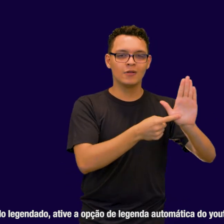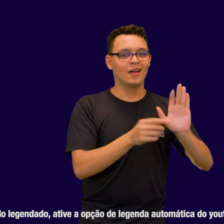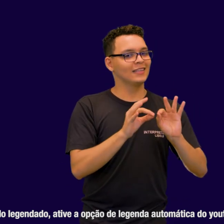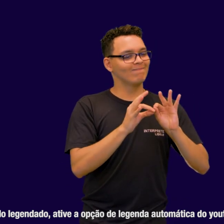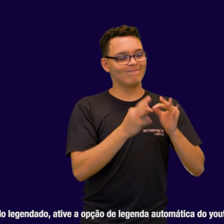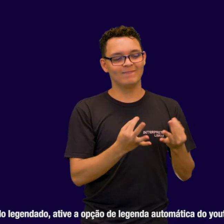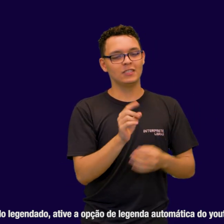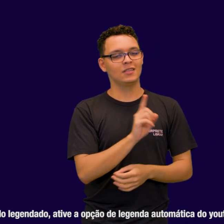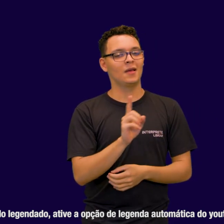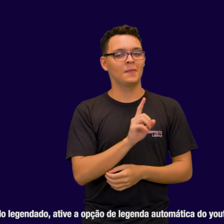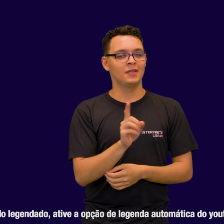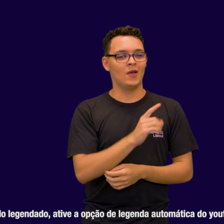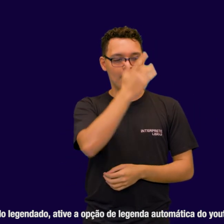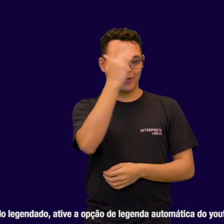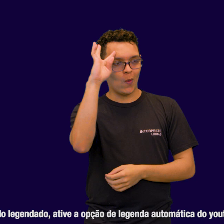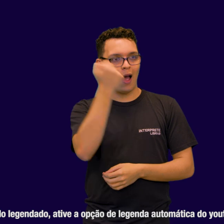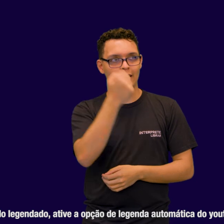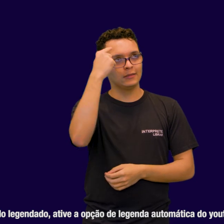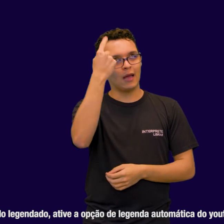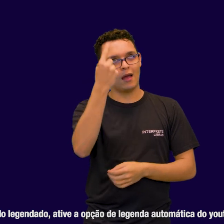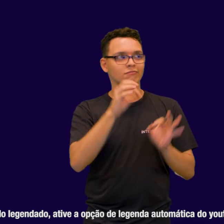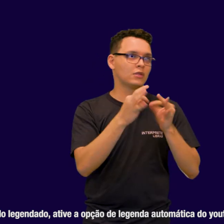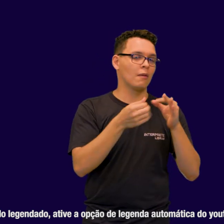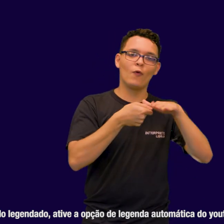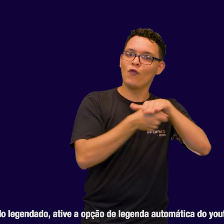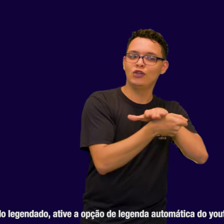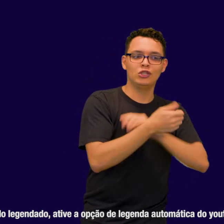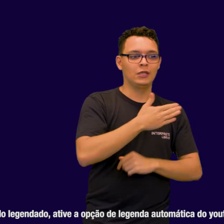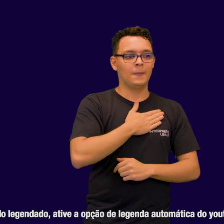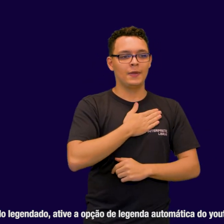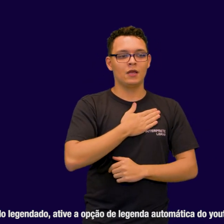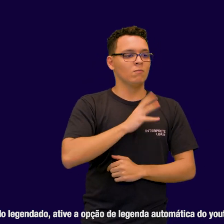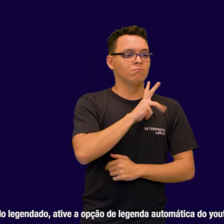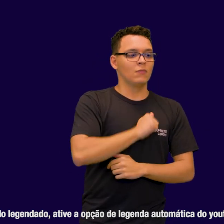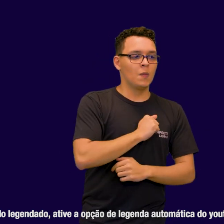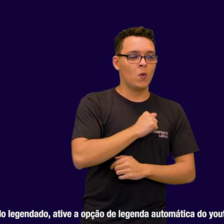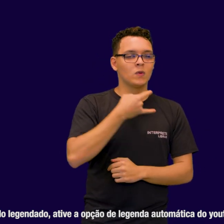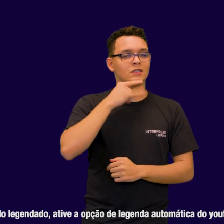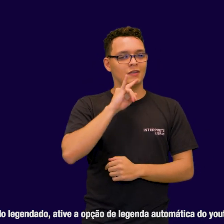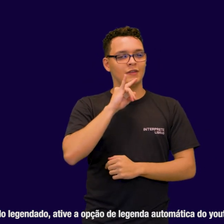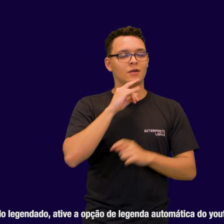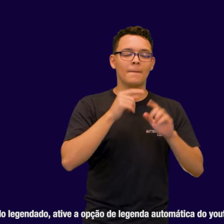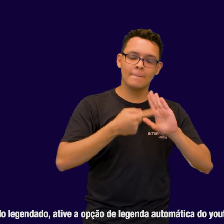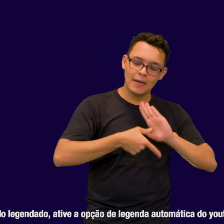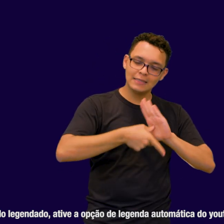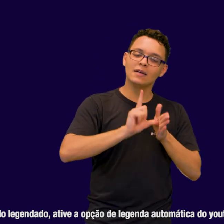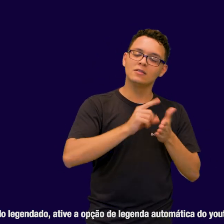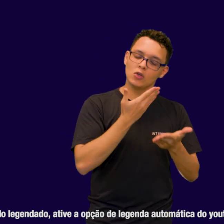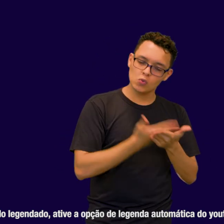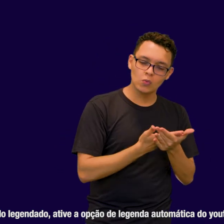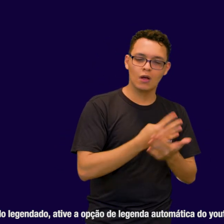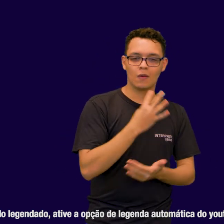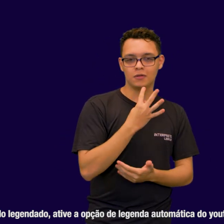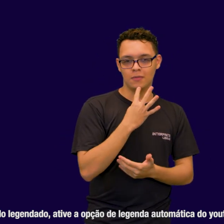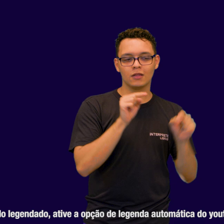é tão simples como as pessoas acham, né? Vou investir na minha paixão, que é cerveja. O conhecimento realmente é extremamente